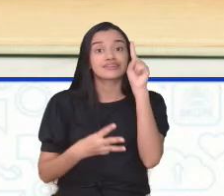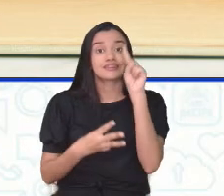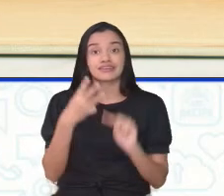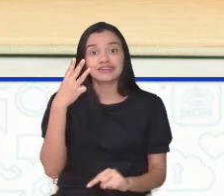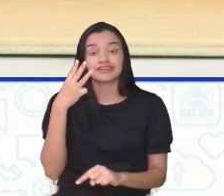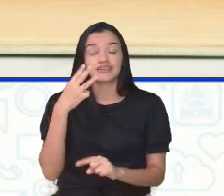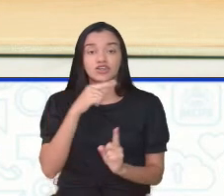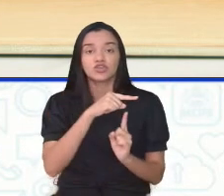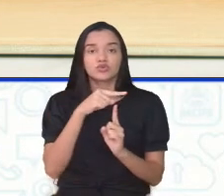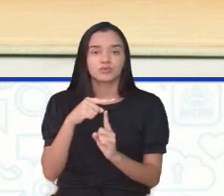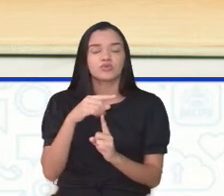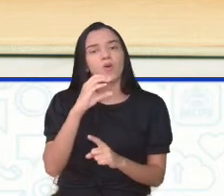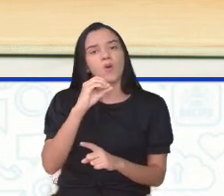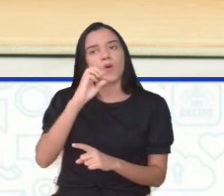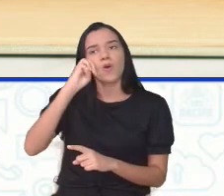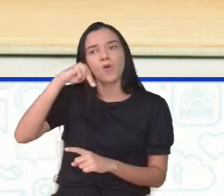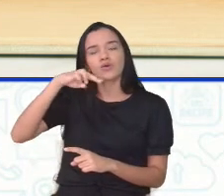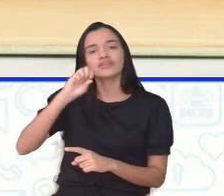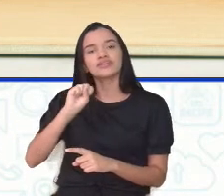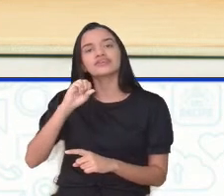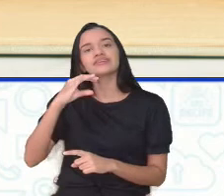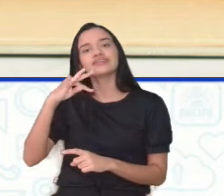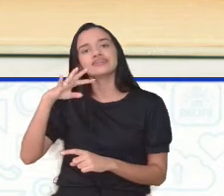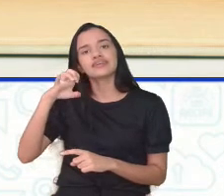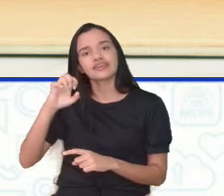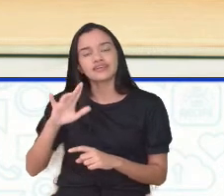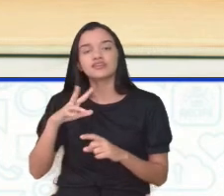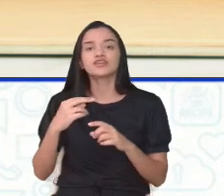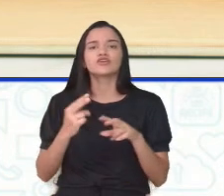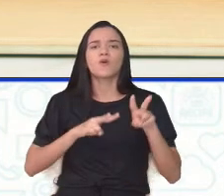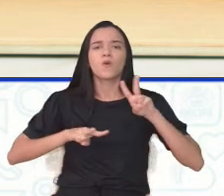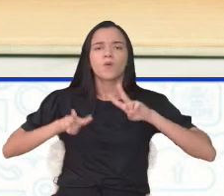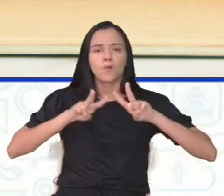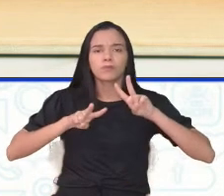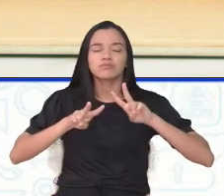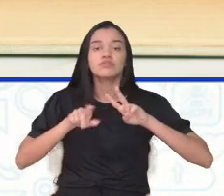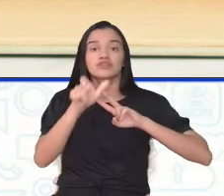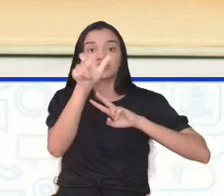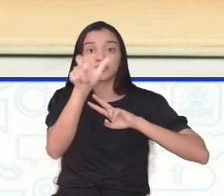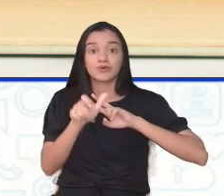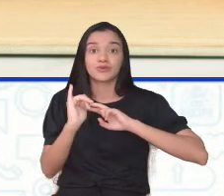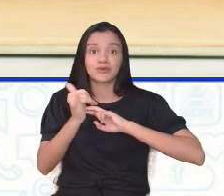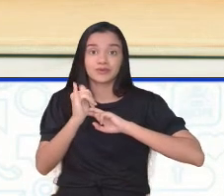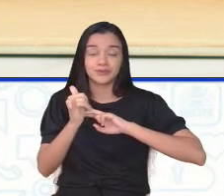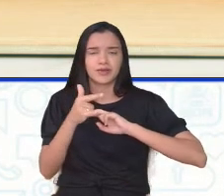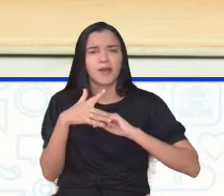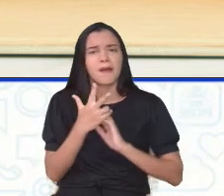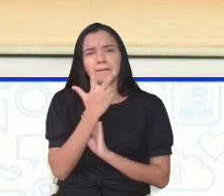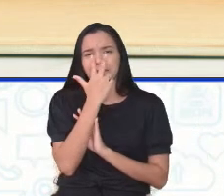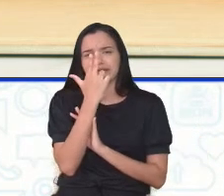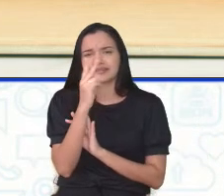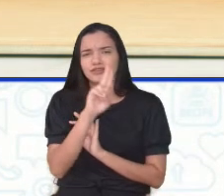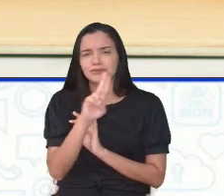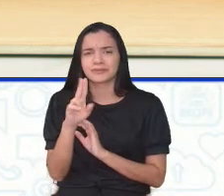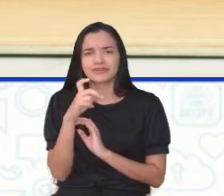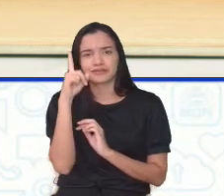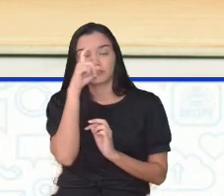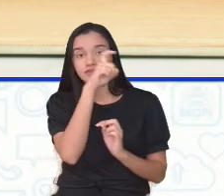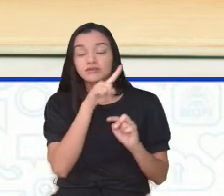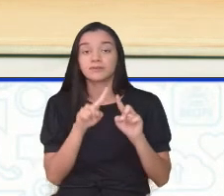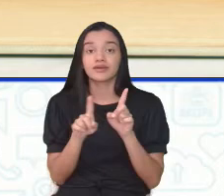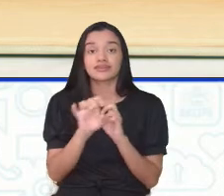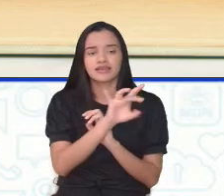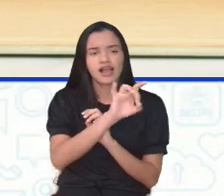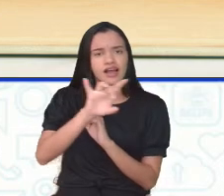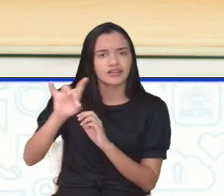o onisciente, o observador e o narrador personagem. Parecem nomes difíceis, né? Mas, na verdade, cada